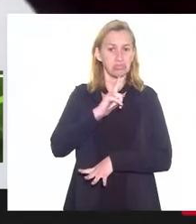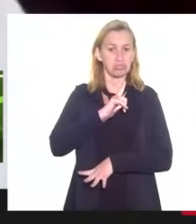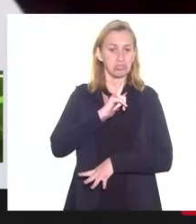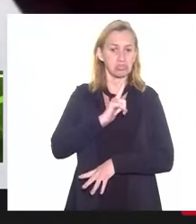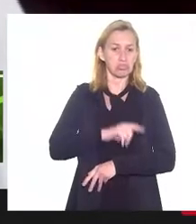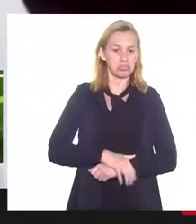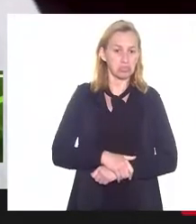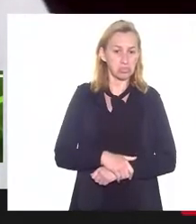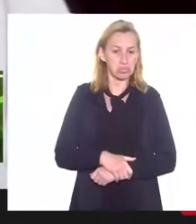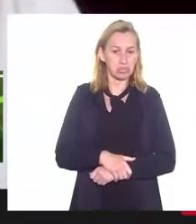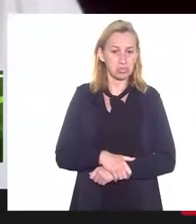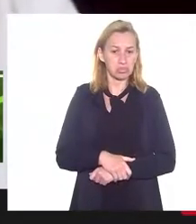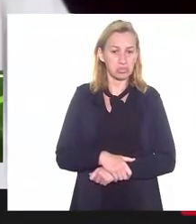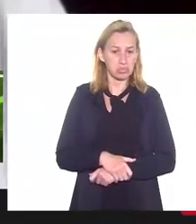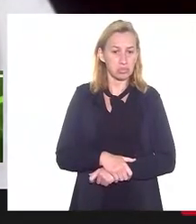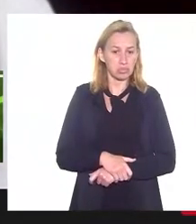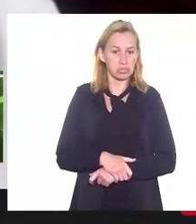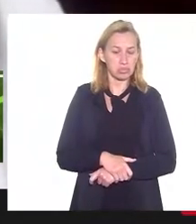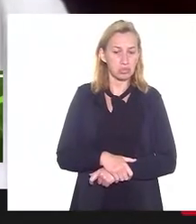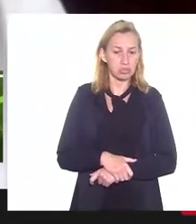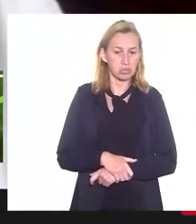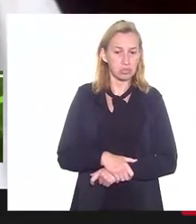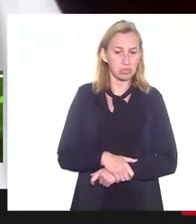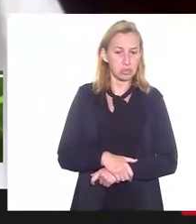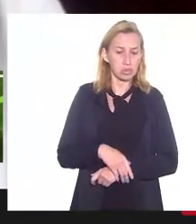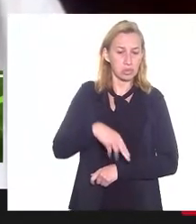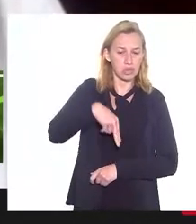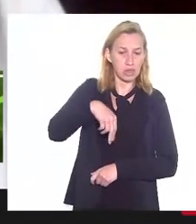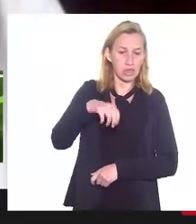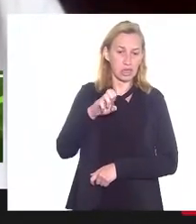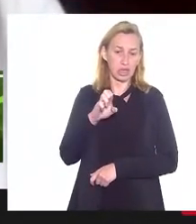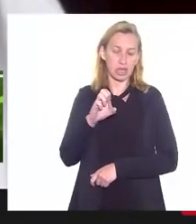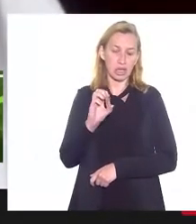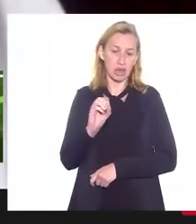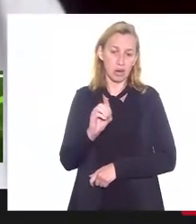bando de neopentecostais